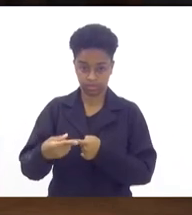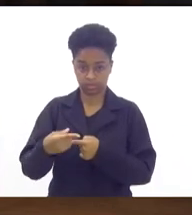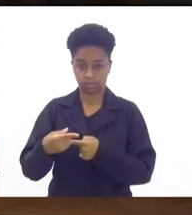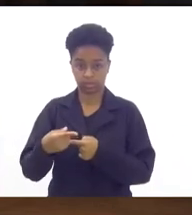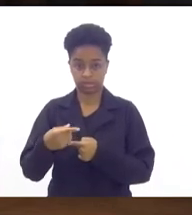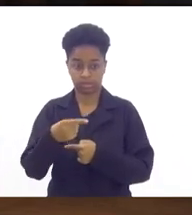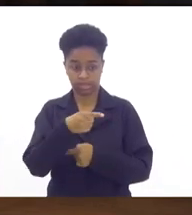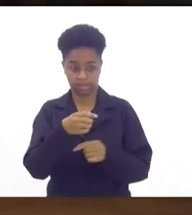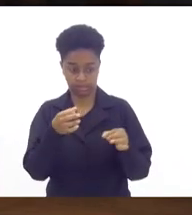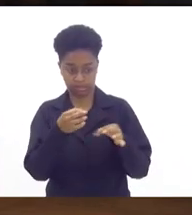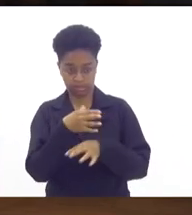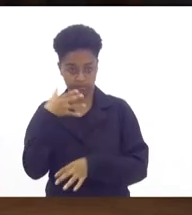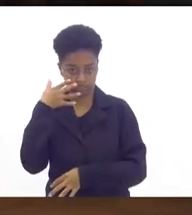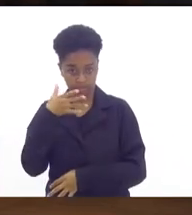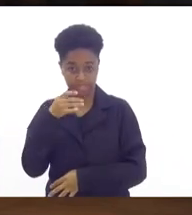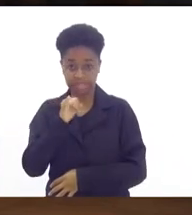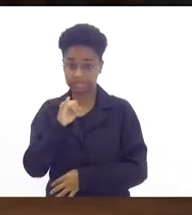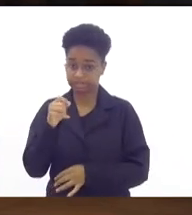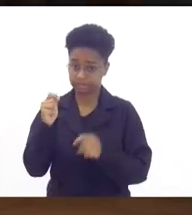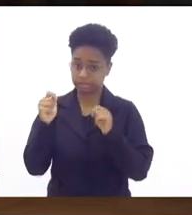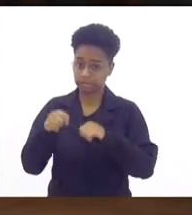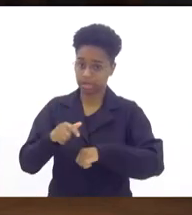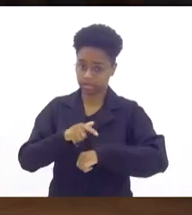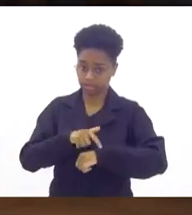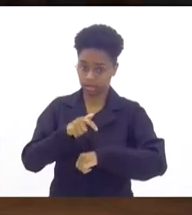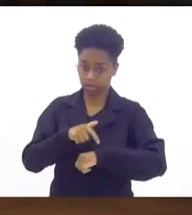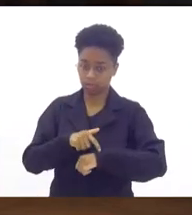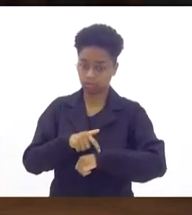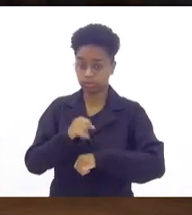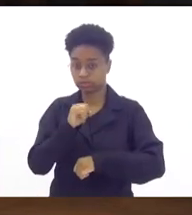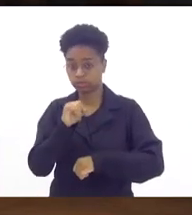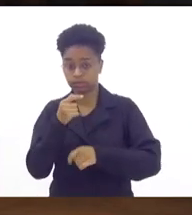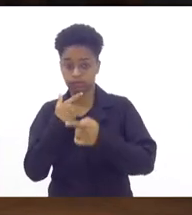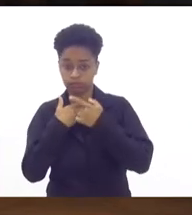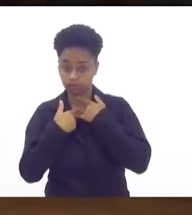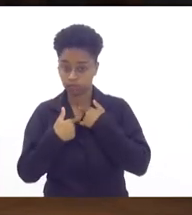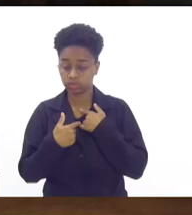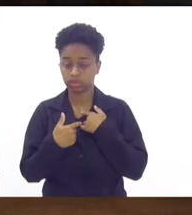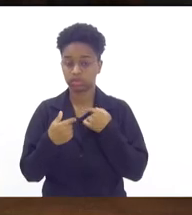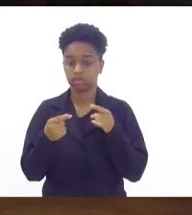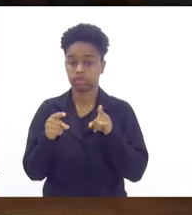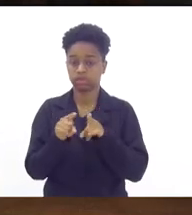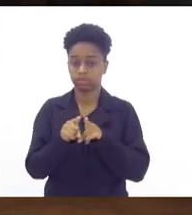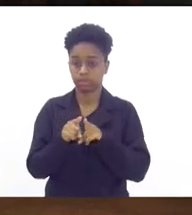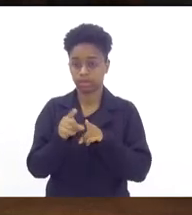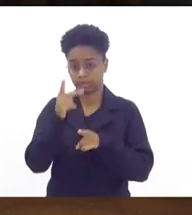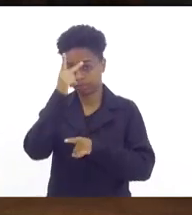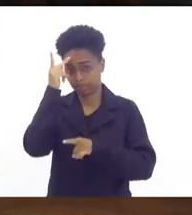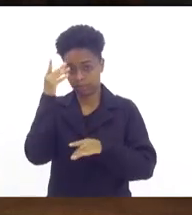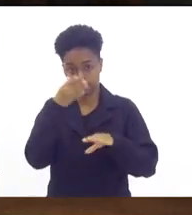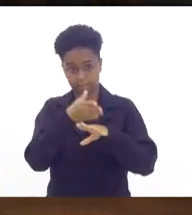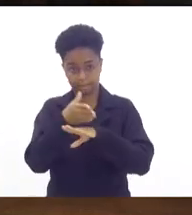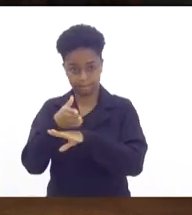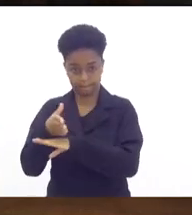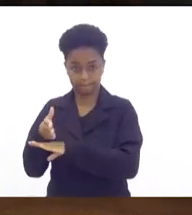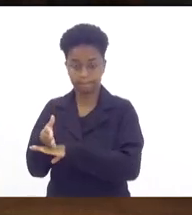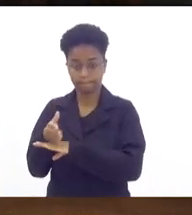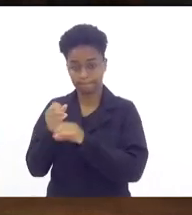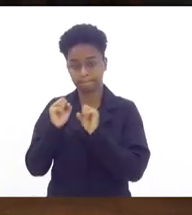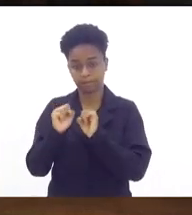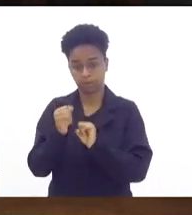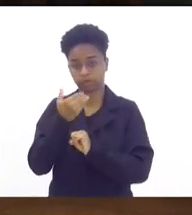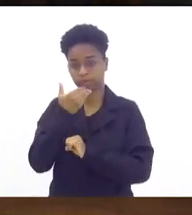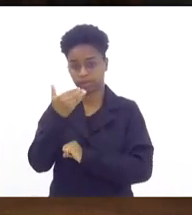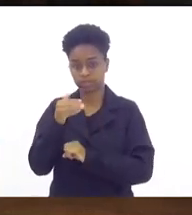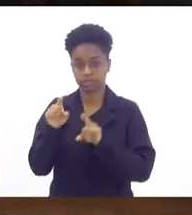vendo o tempo se desejar as pessoas os participantes poderão pedir a